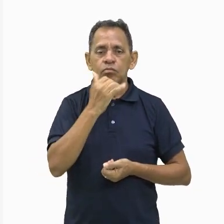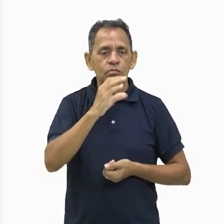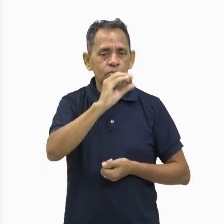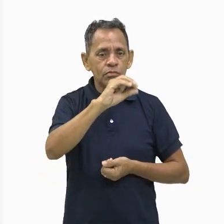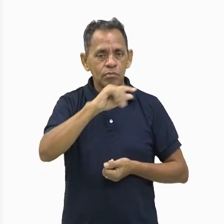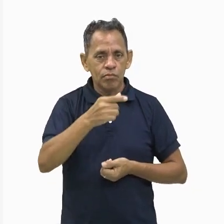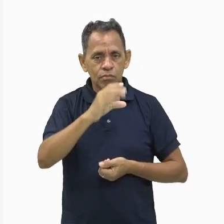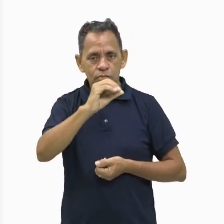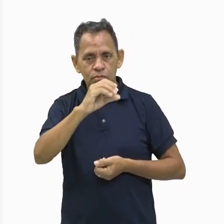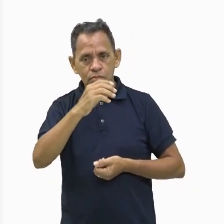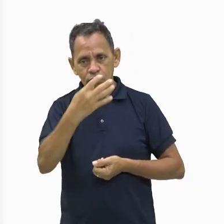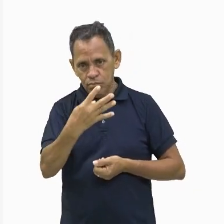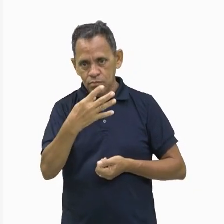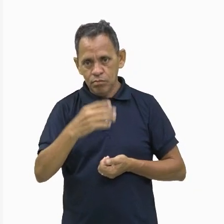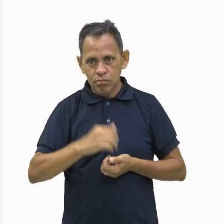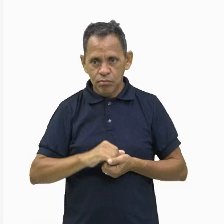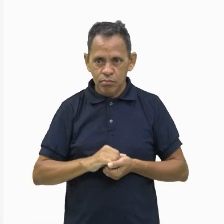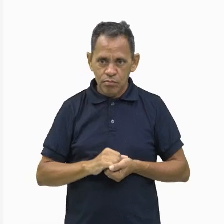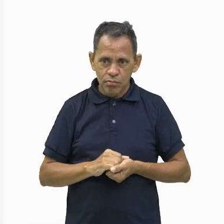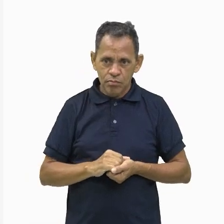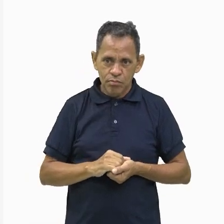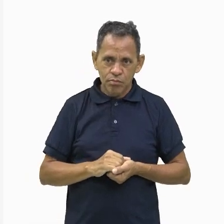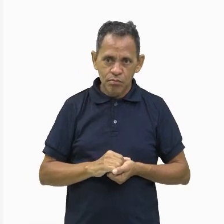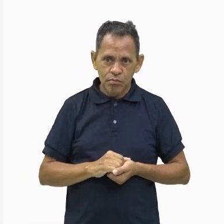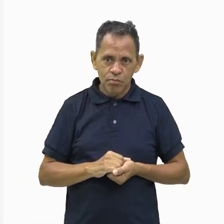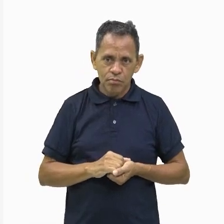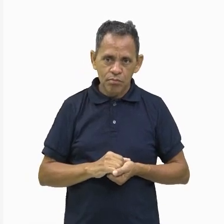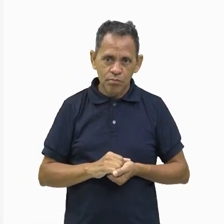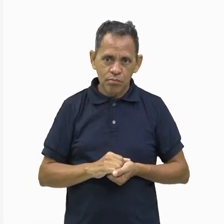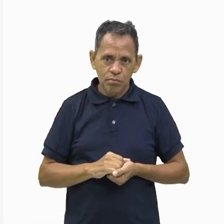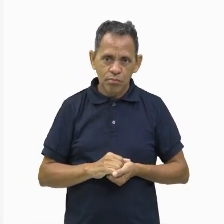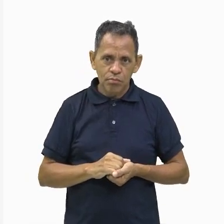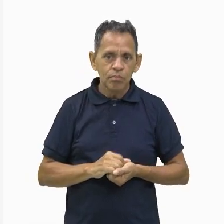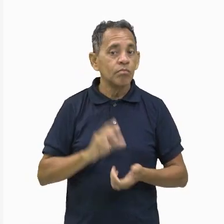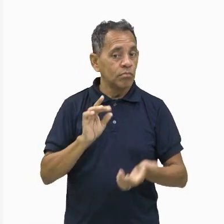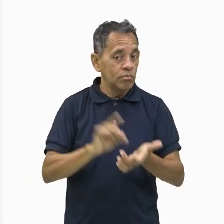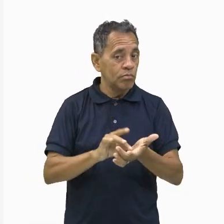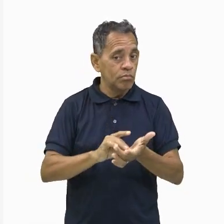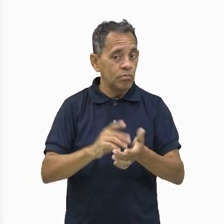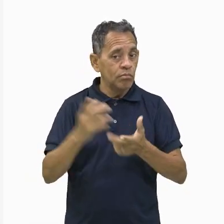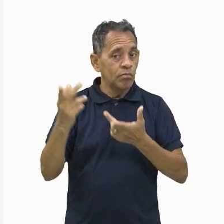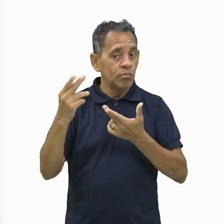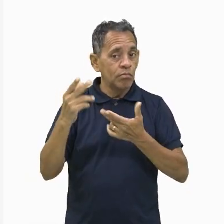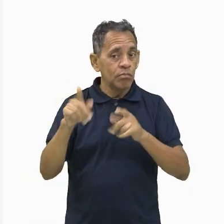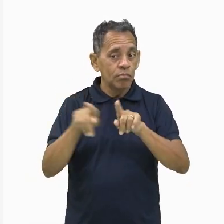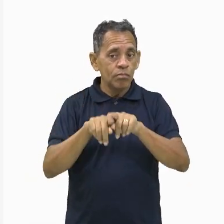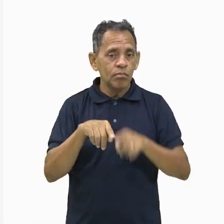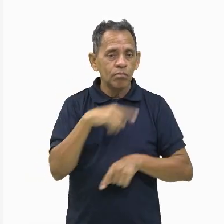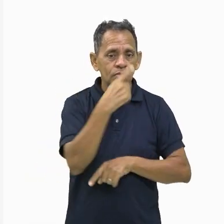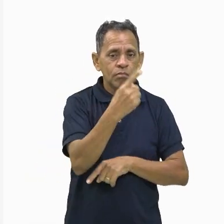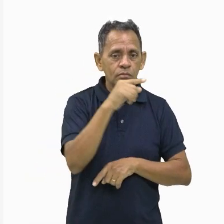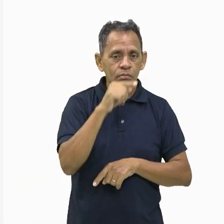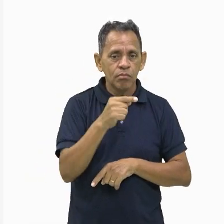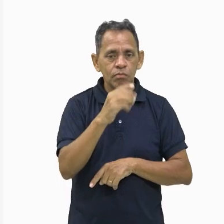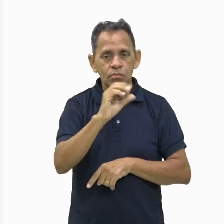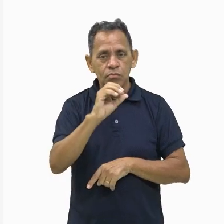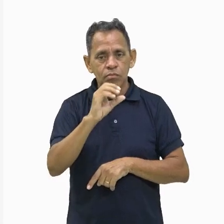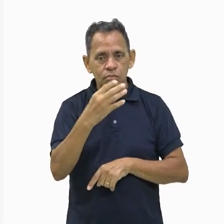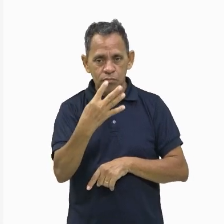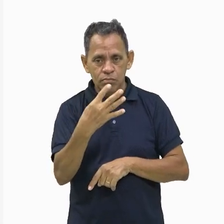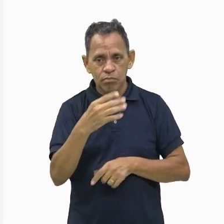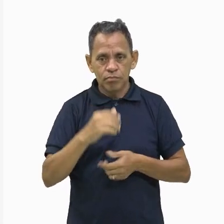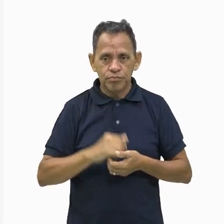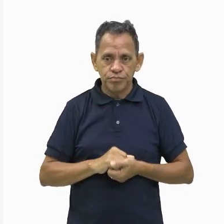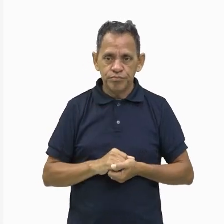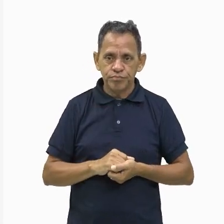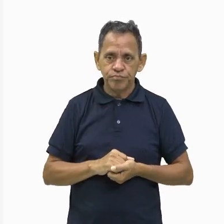Fazendo esse cálculo, vamos dizer então que esse fator de aumento ele é exatamente igual a 1,04.